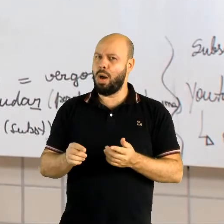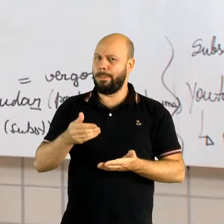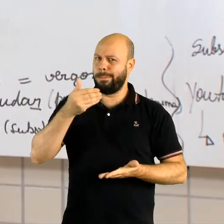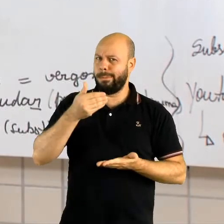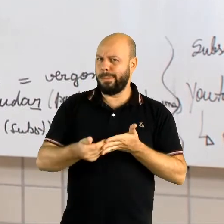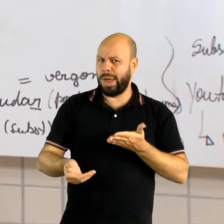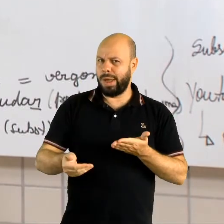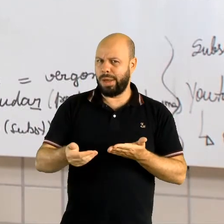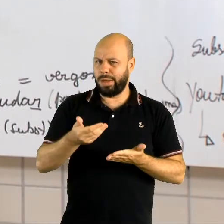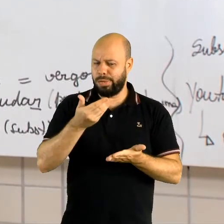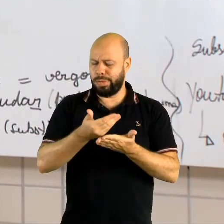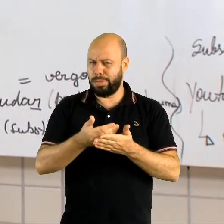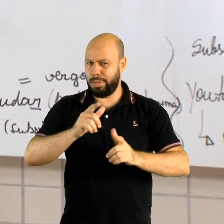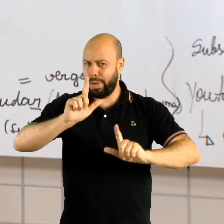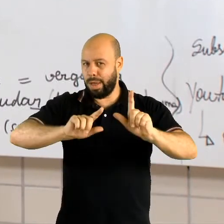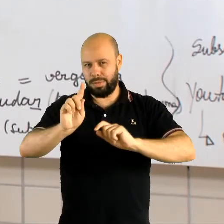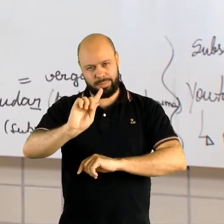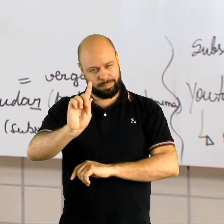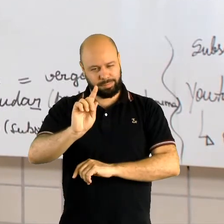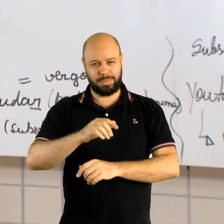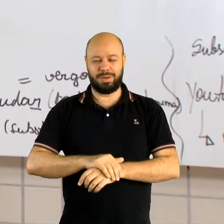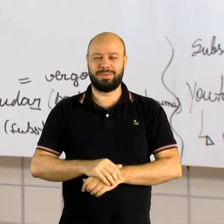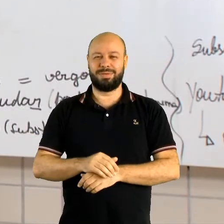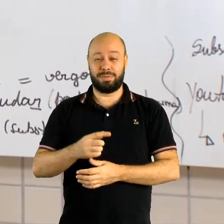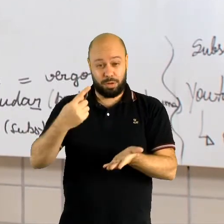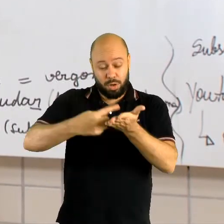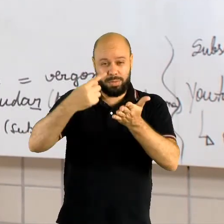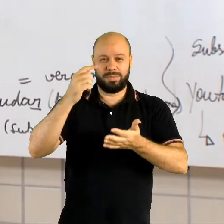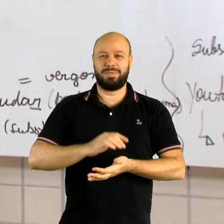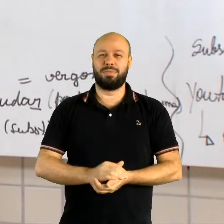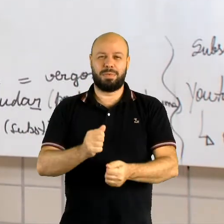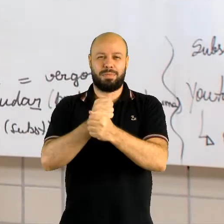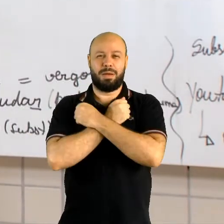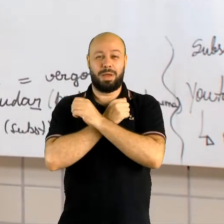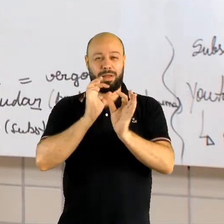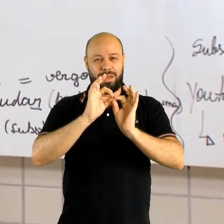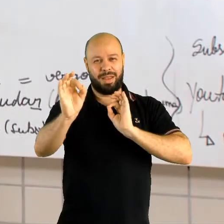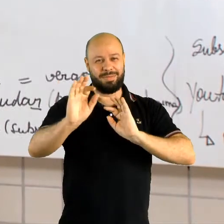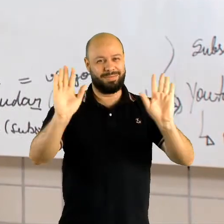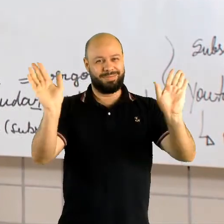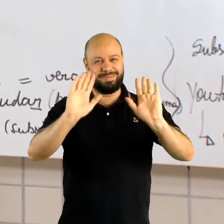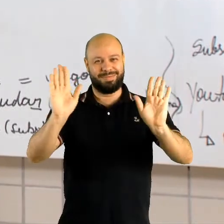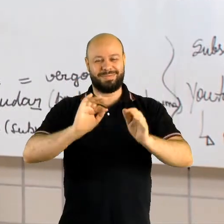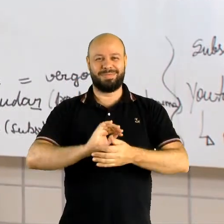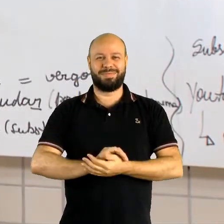as aulas. Combinado, alunos? Um abraço virtual e até a próxima.